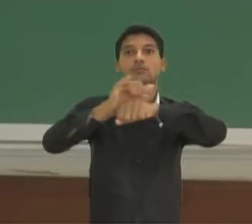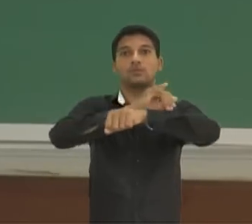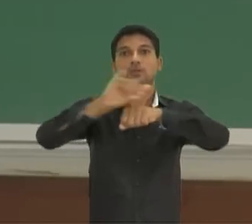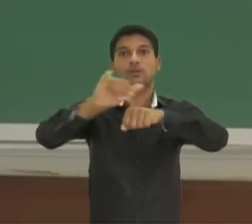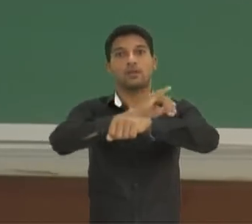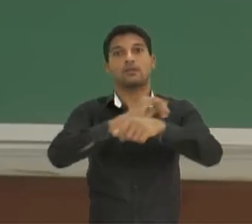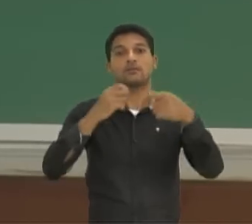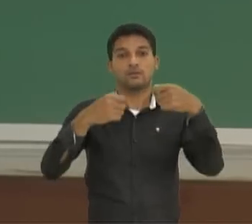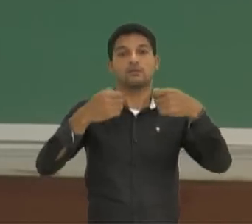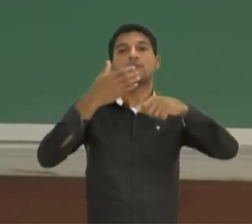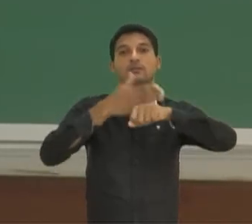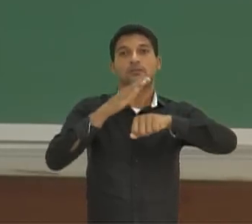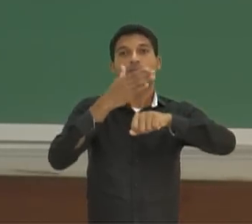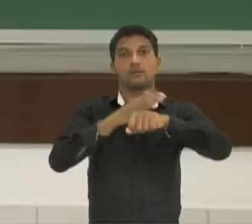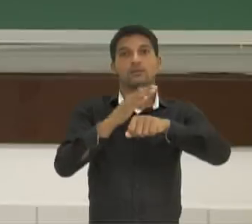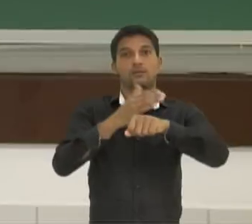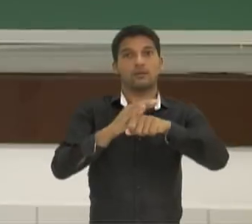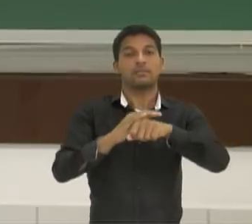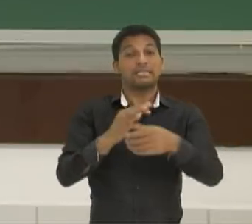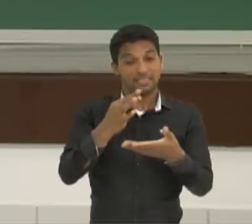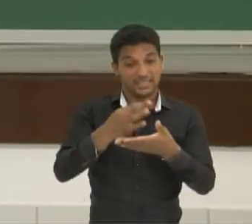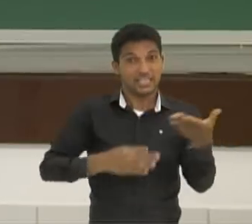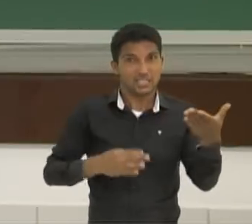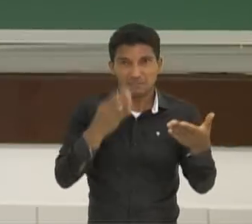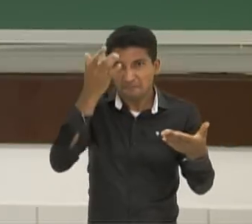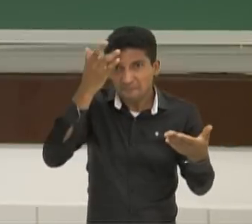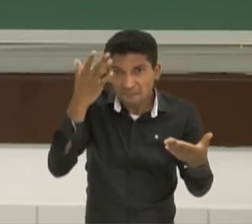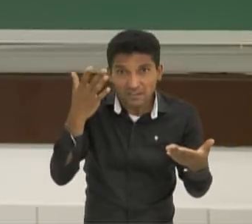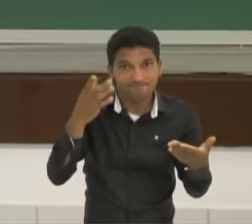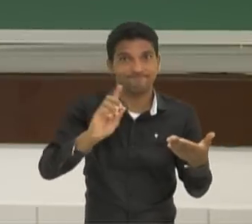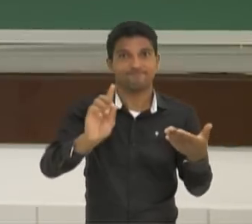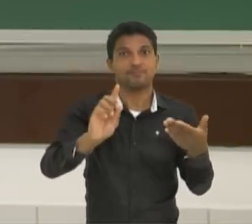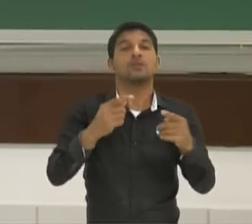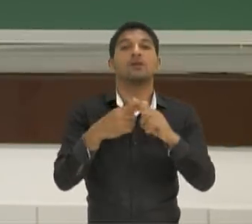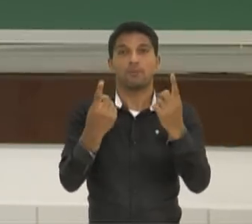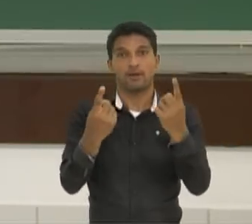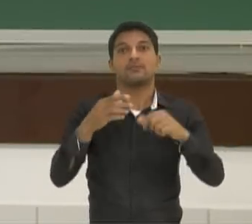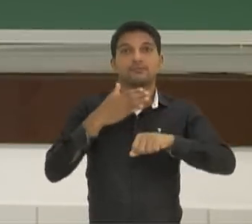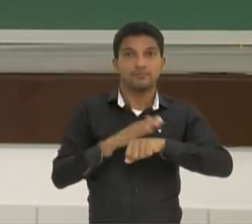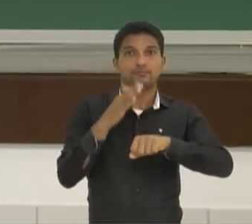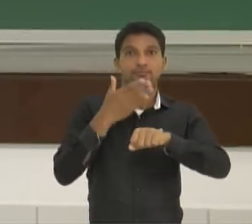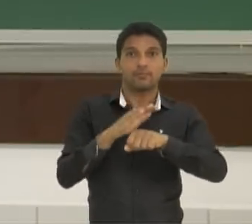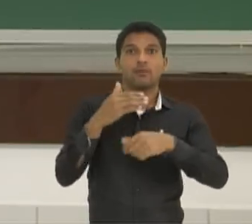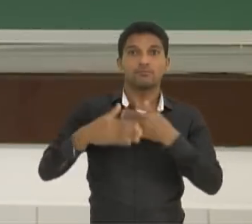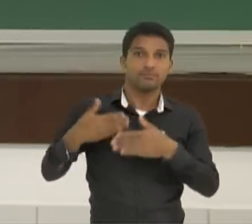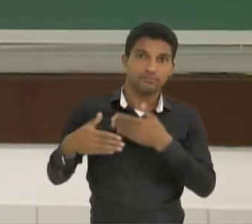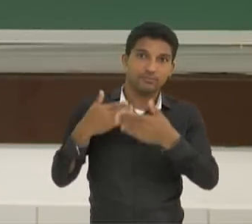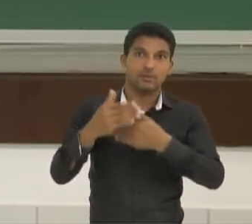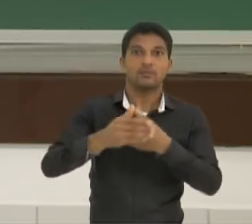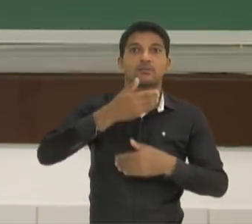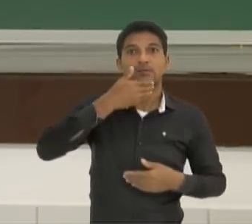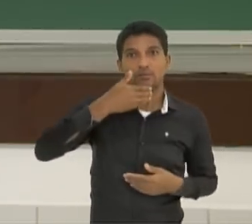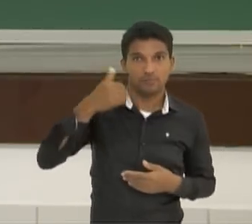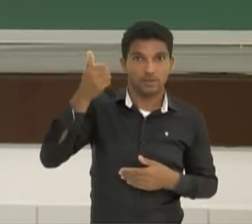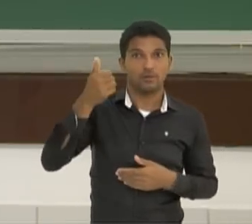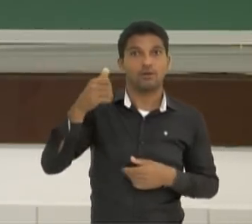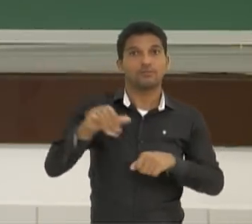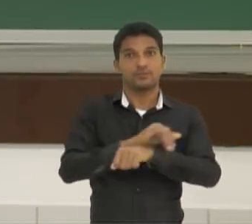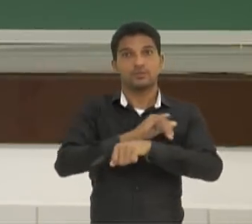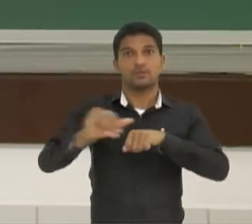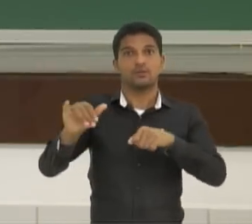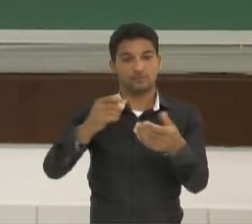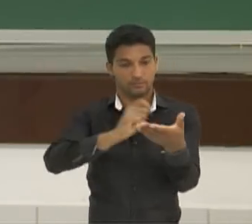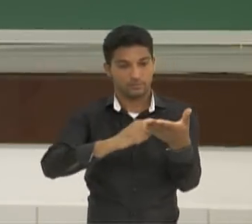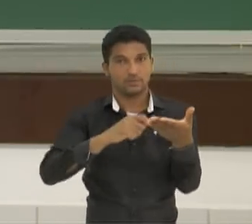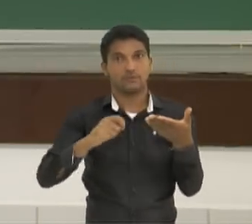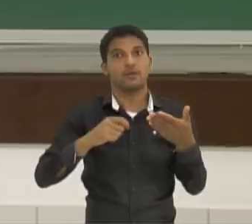produzir texto. Então, por isso que vocês estão aí dedicados, assistindo às aulas e fazendo esse treinamento para poder melhorar a habilidade escrita de